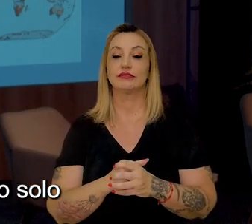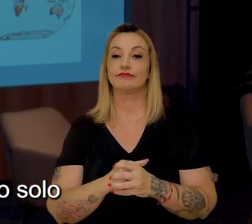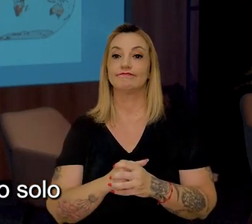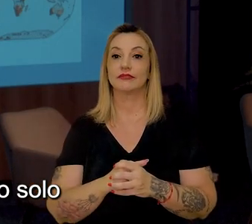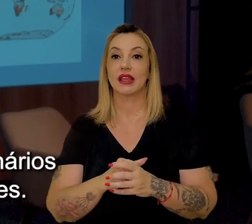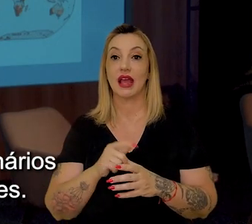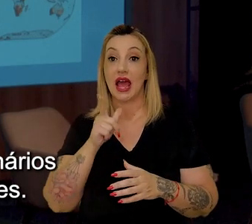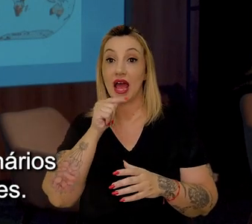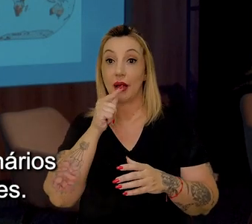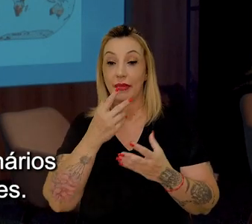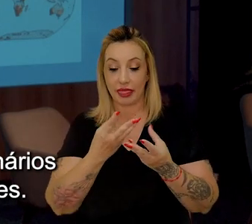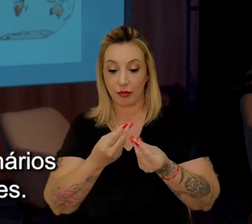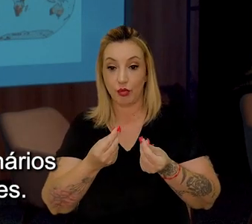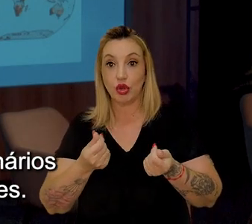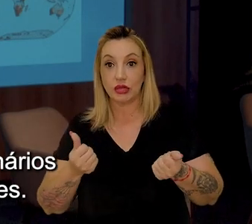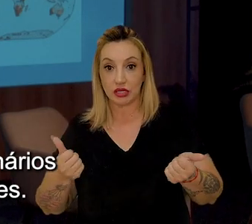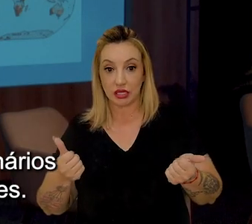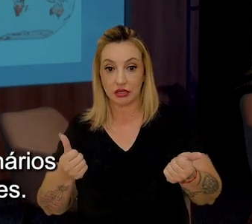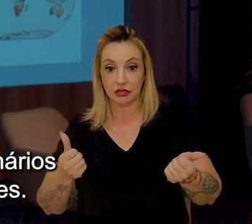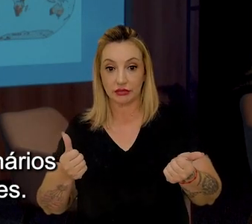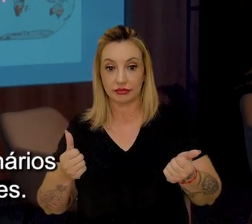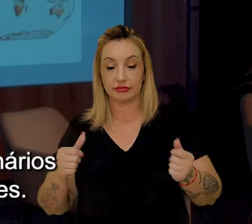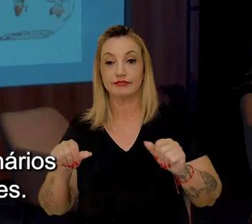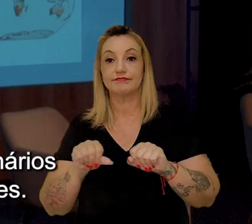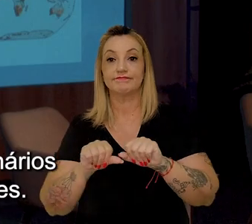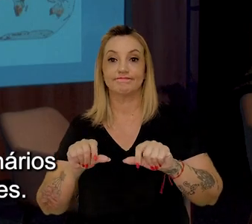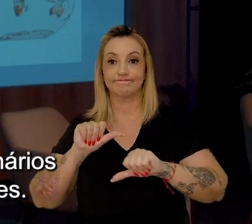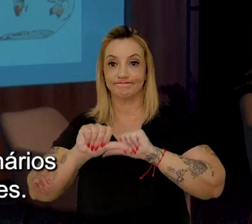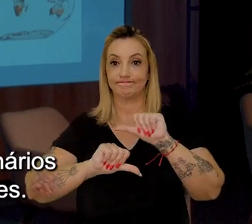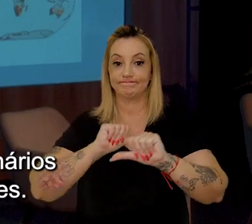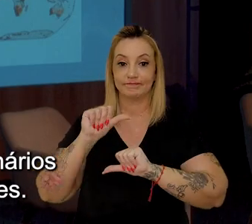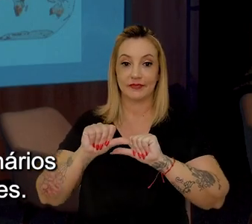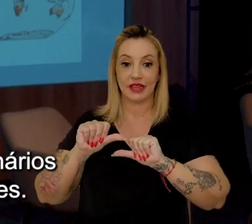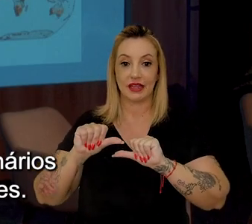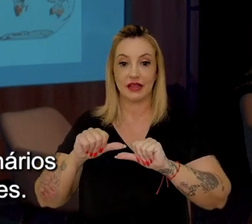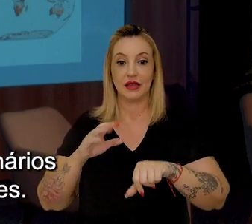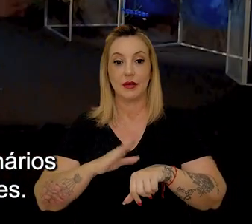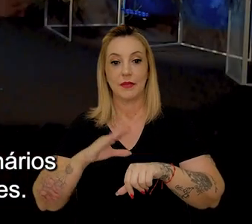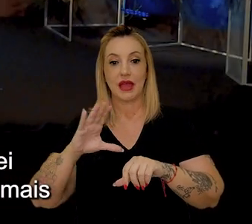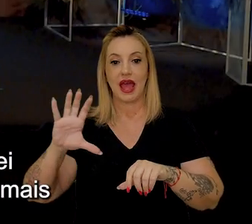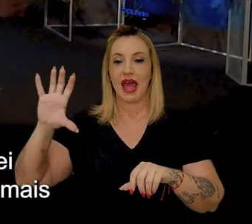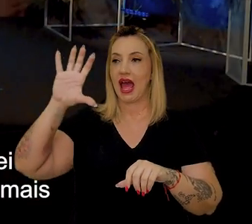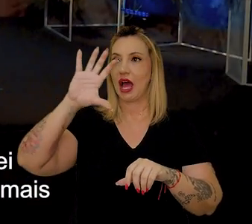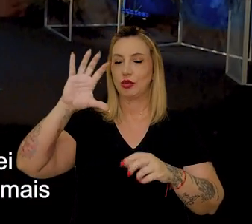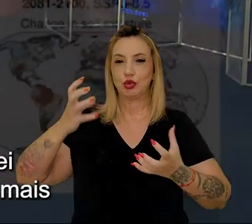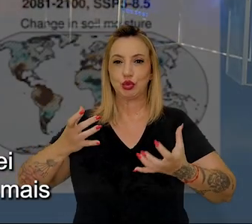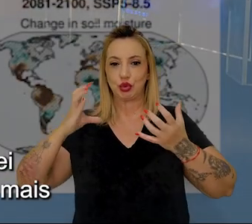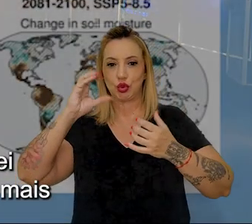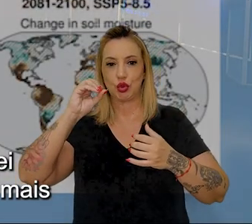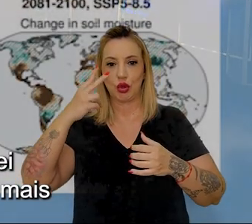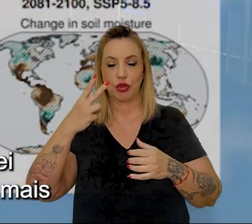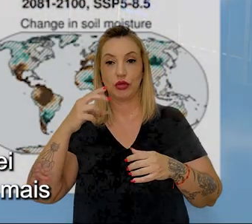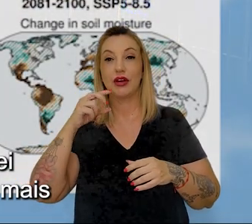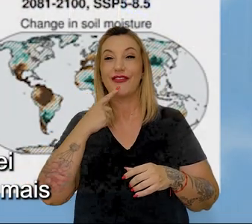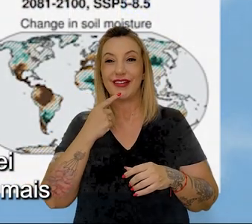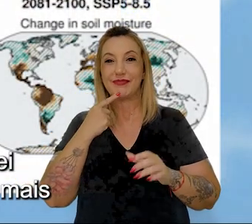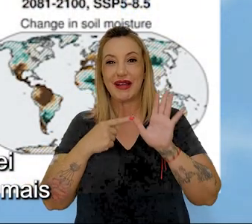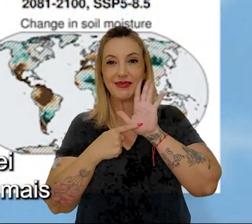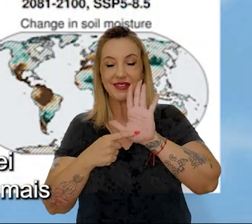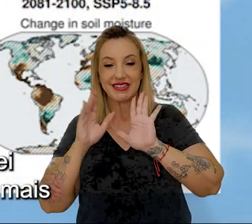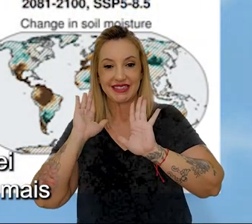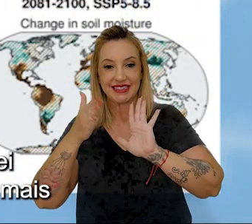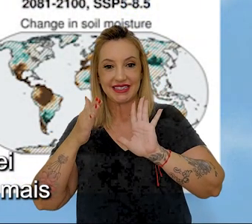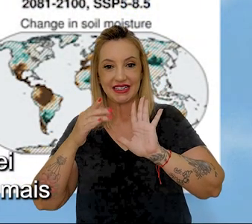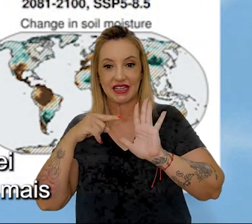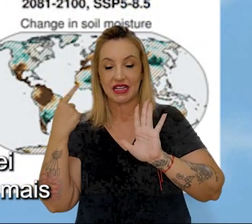humidade do solo também para aquele cenário para cenários que são aqueles mais altas emissões aquele vermelhinho que eu mostrei a nossa